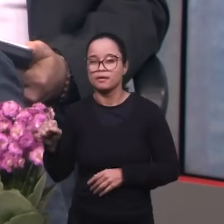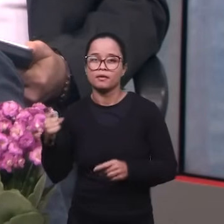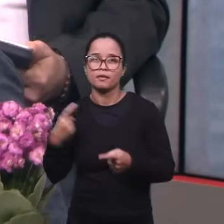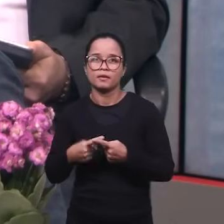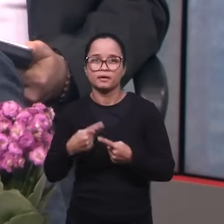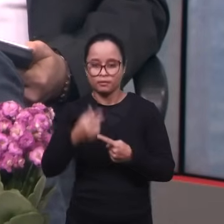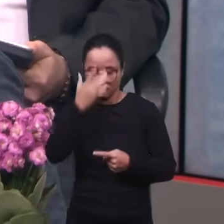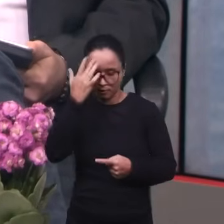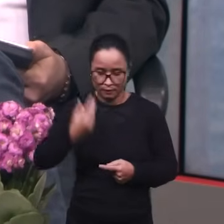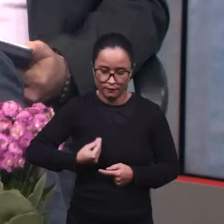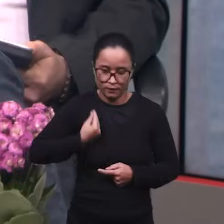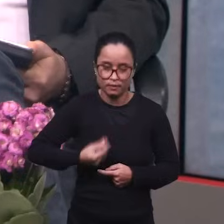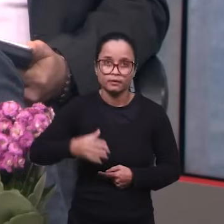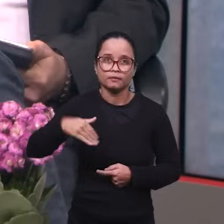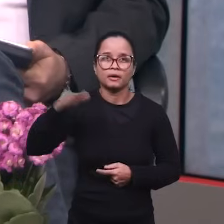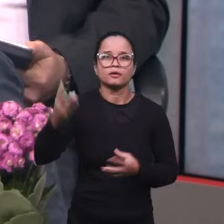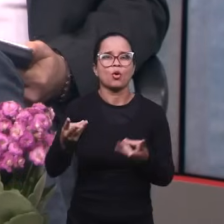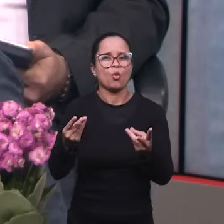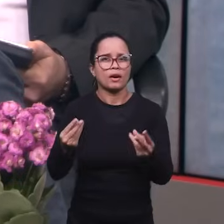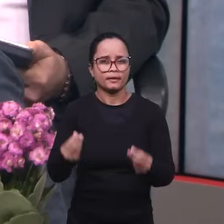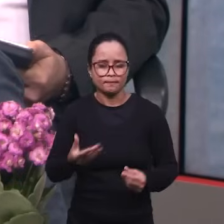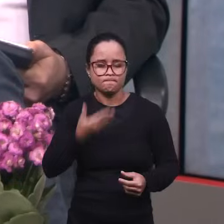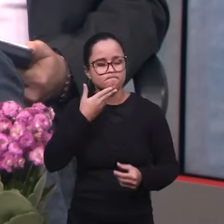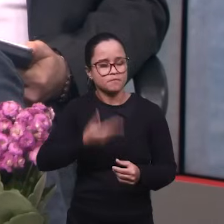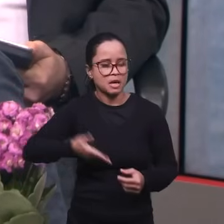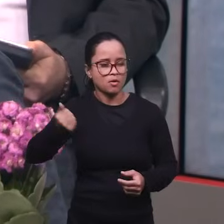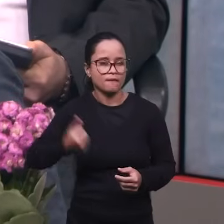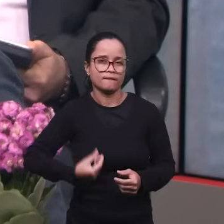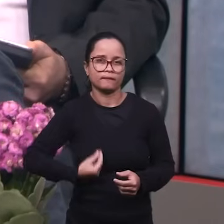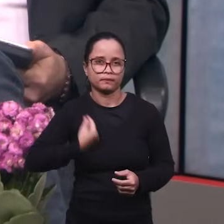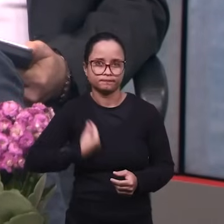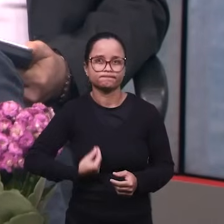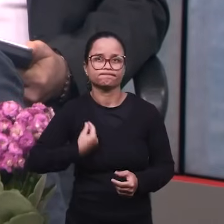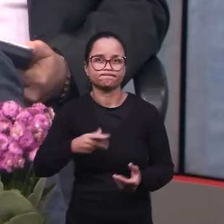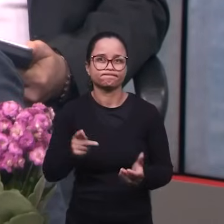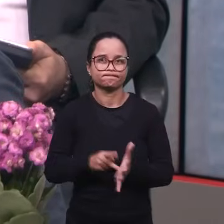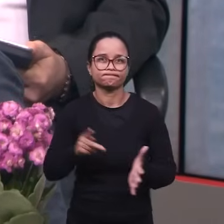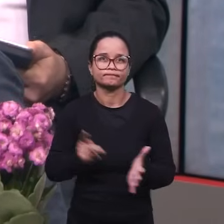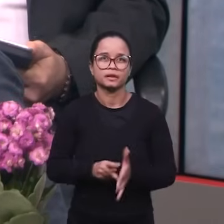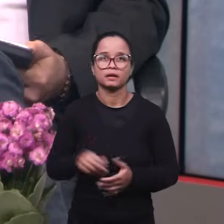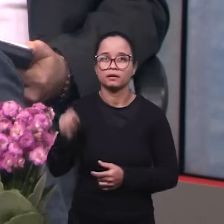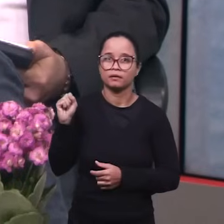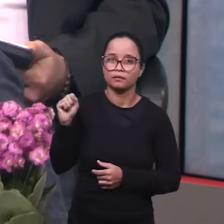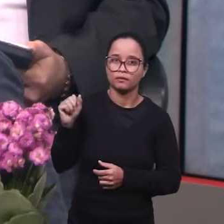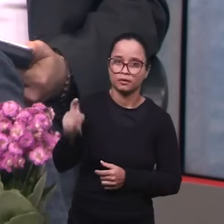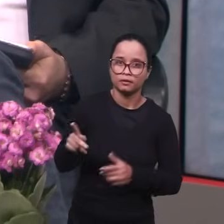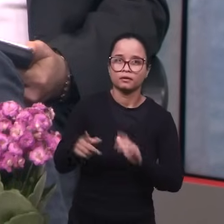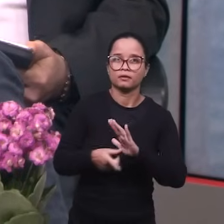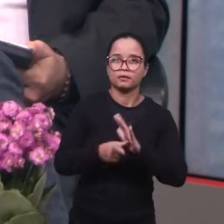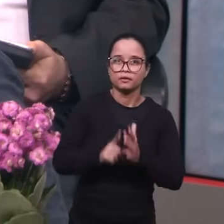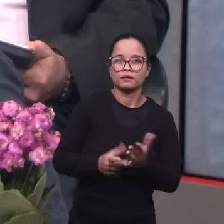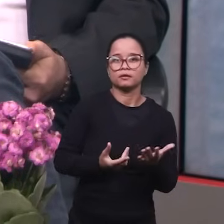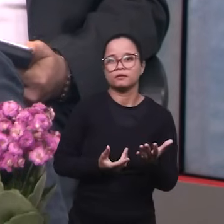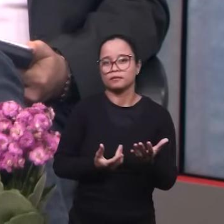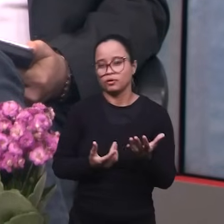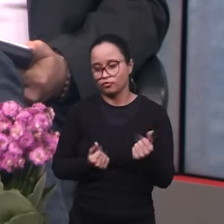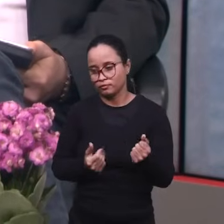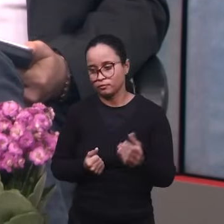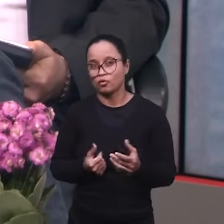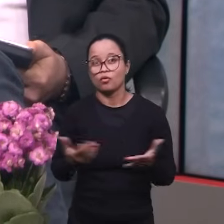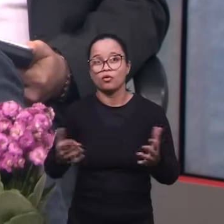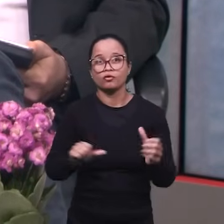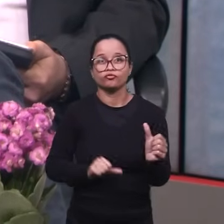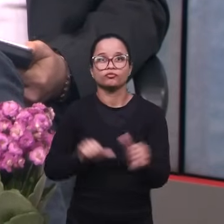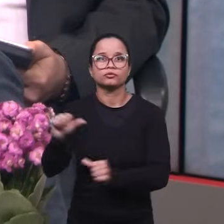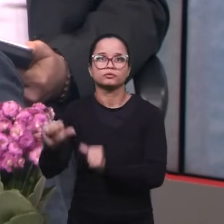as pessoas estão vivendo mais, né, têm uma qualidade de vida melhor e se aposentavam muito cedo, hoje mudou um pouco